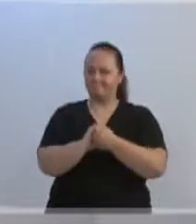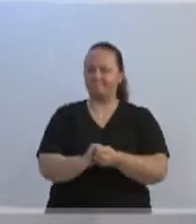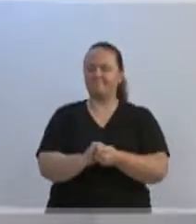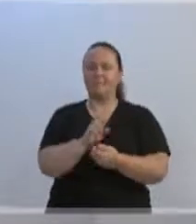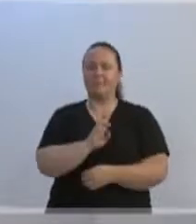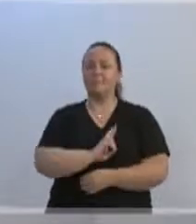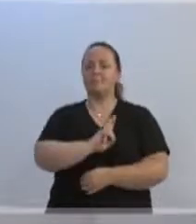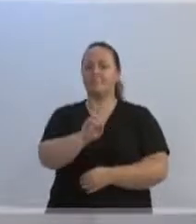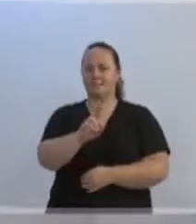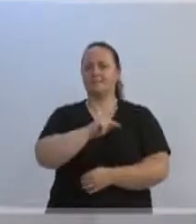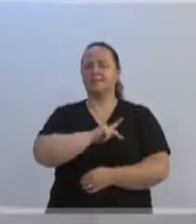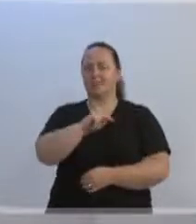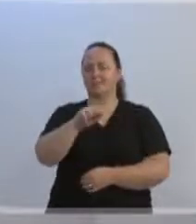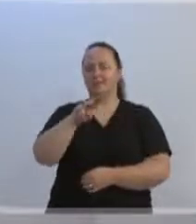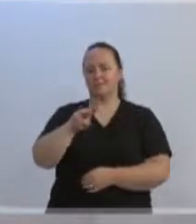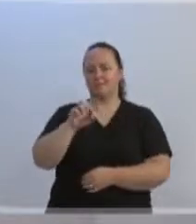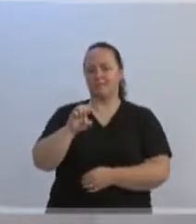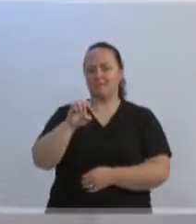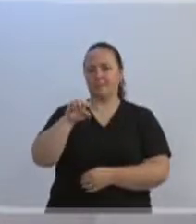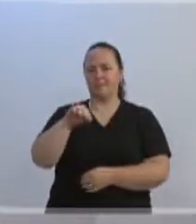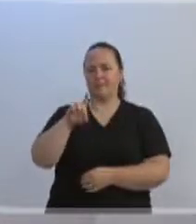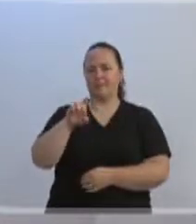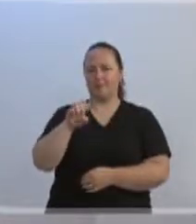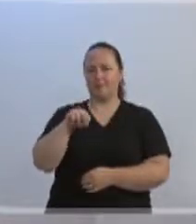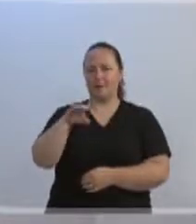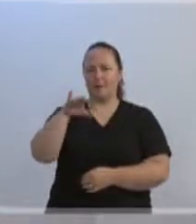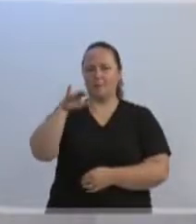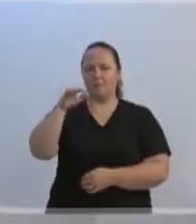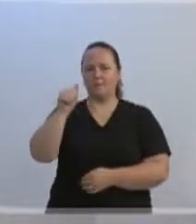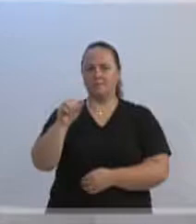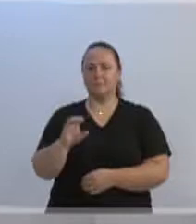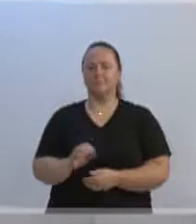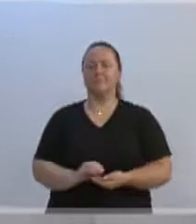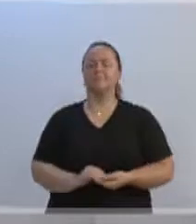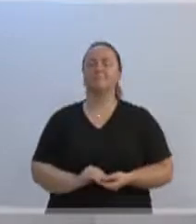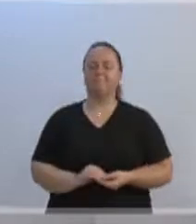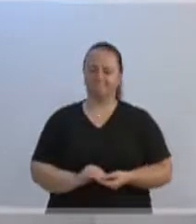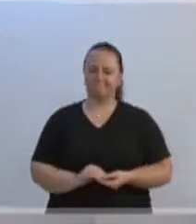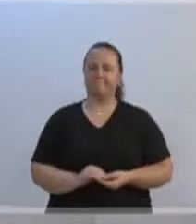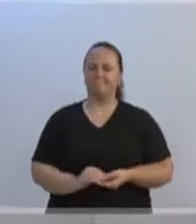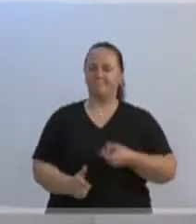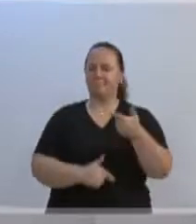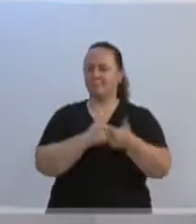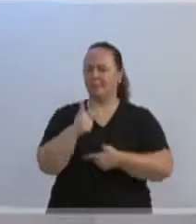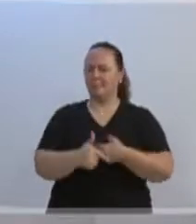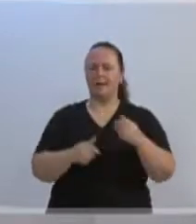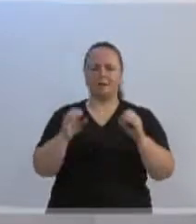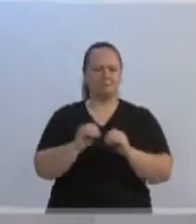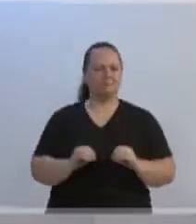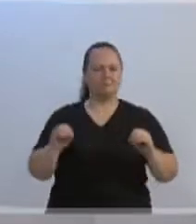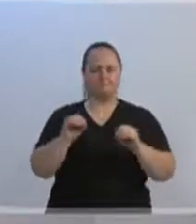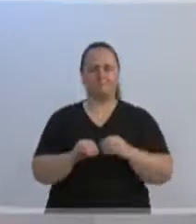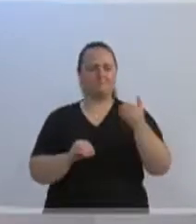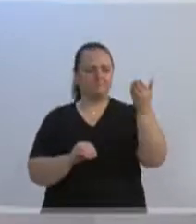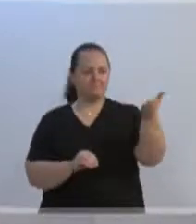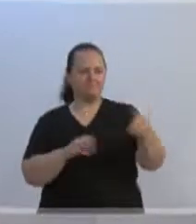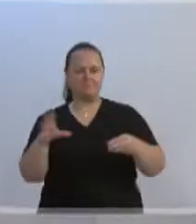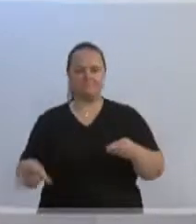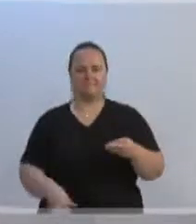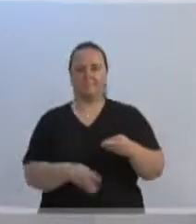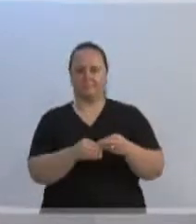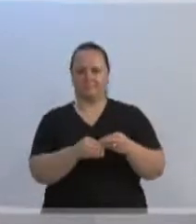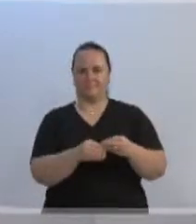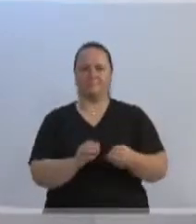do presidente mendonça e de toda a diretoria lá pelo excelente trabalho desenvolvido já os em aparte o vereador airton